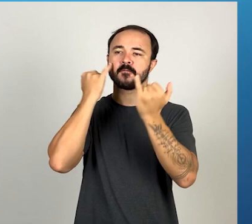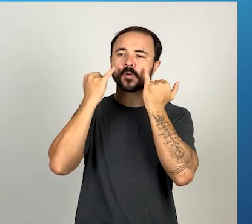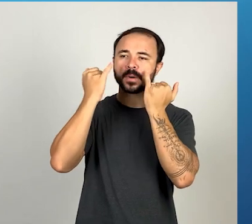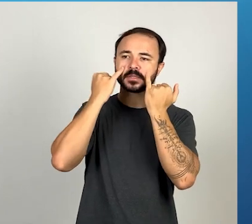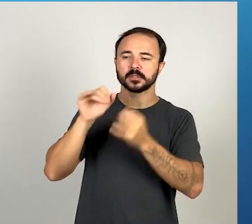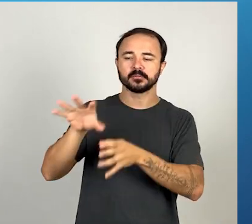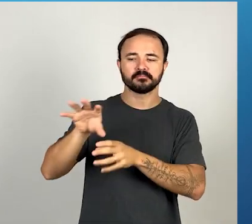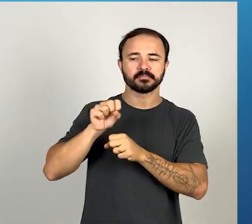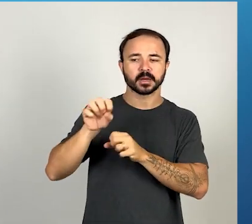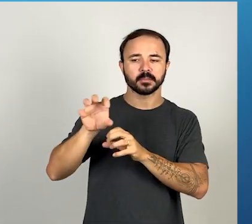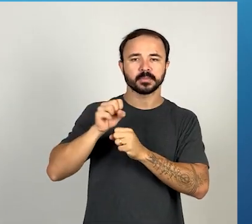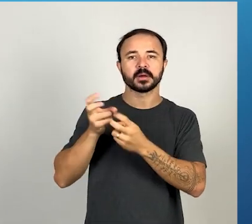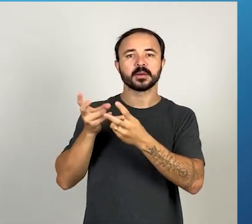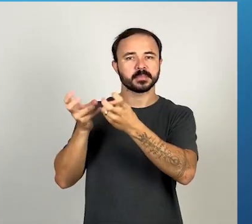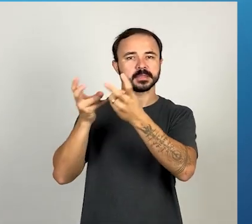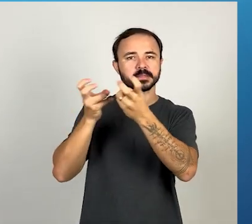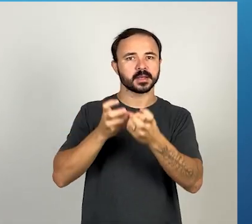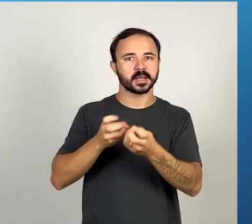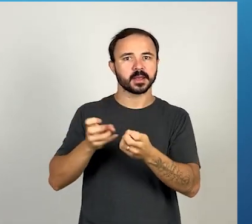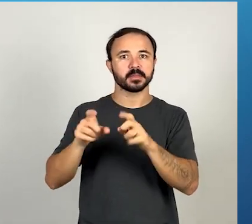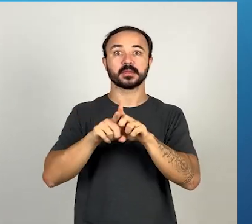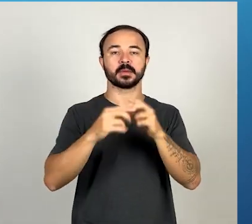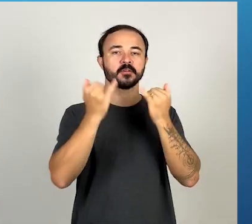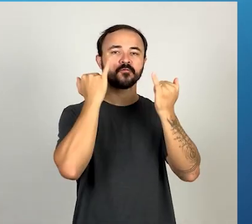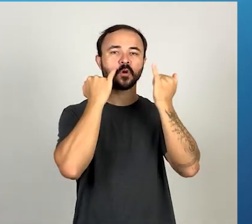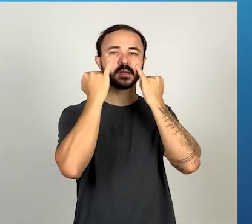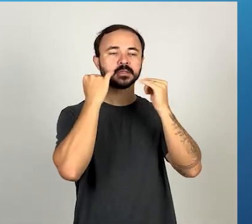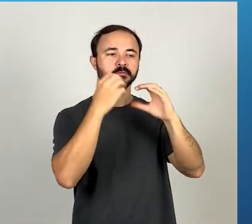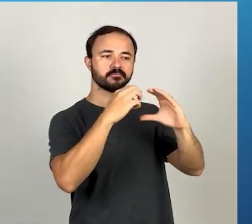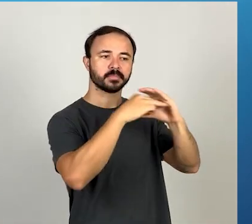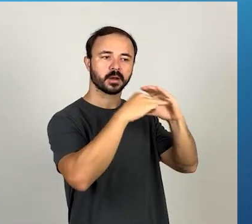informações e o dispositivo de saída.